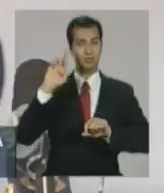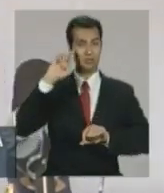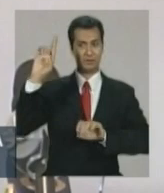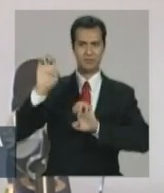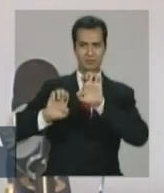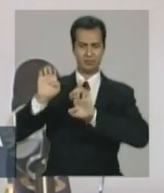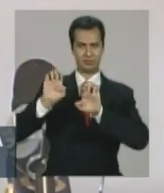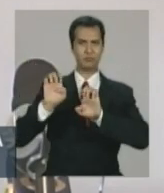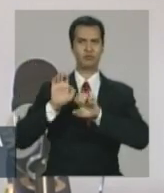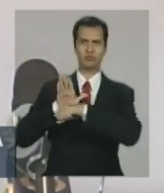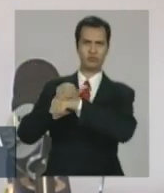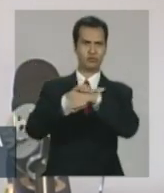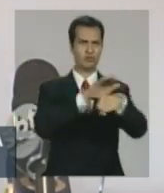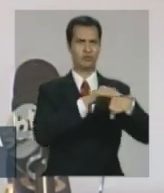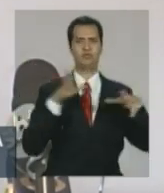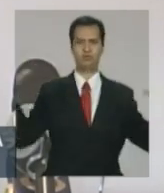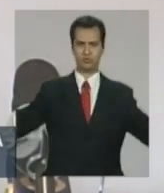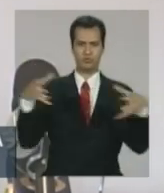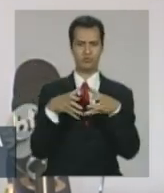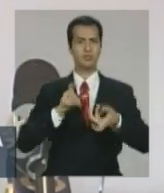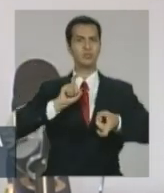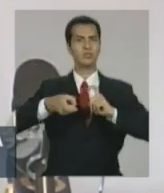escutar,